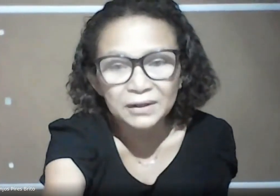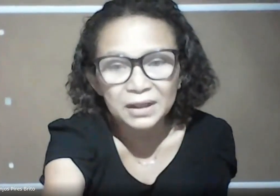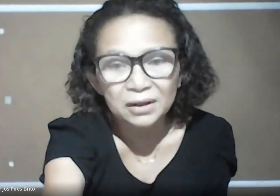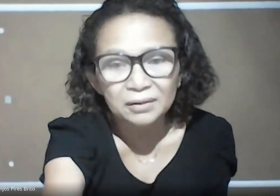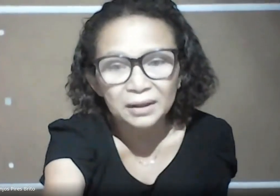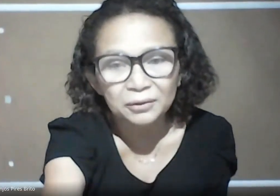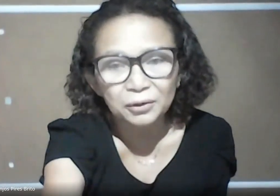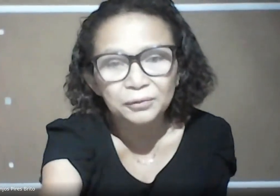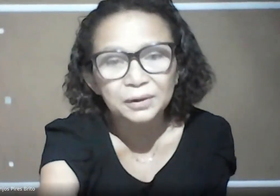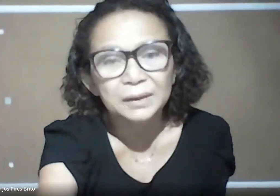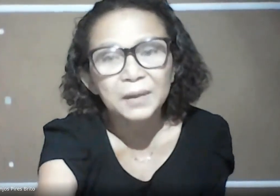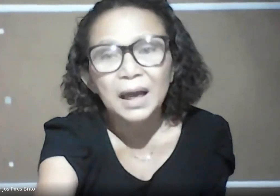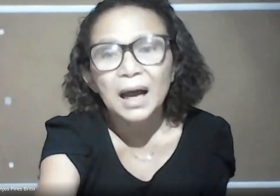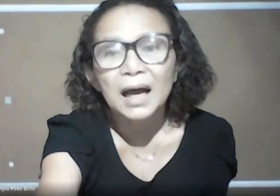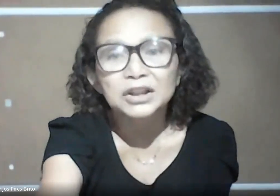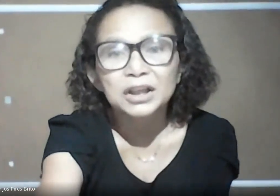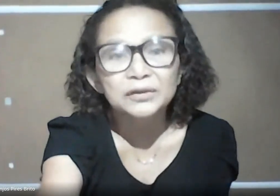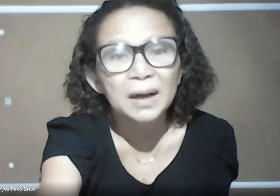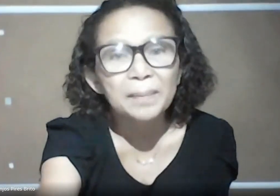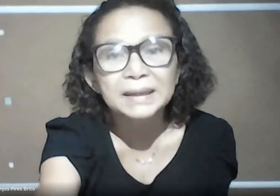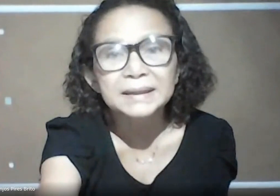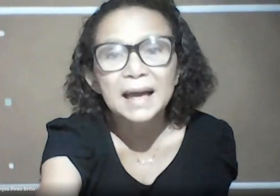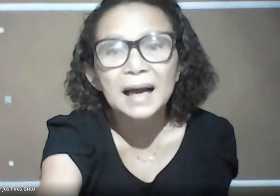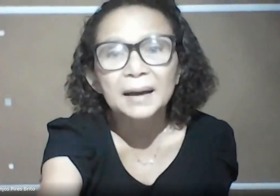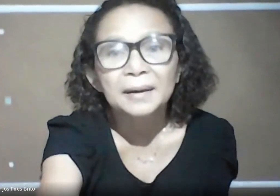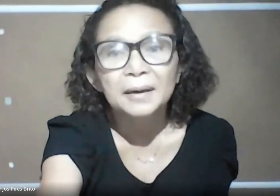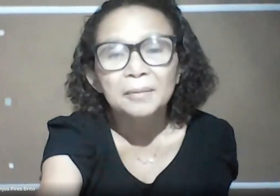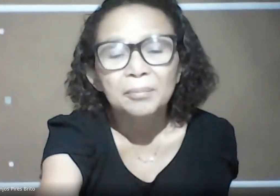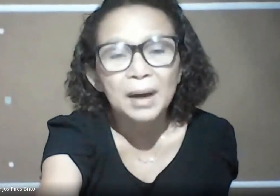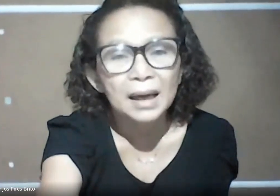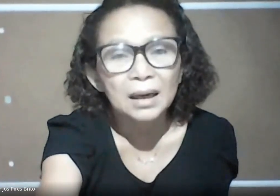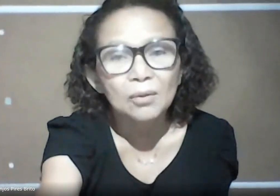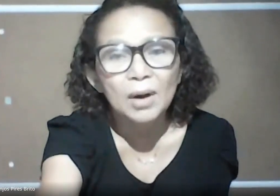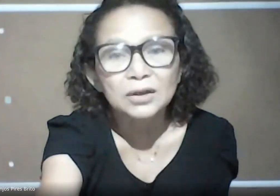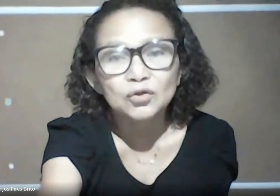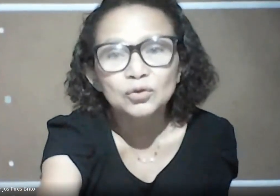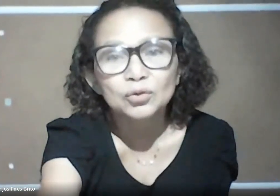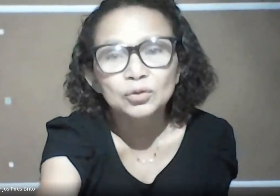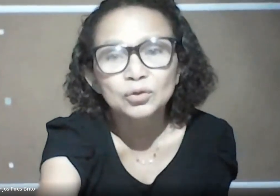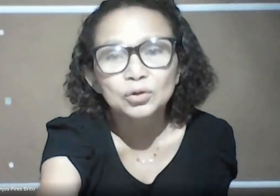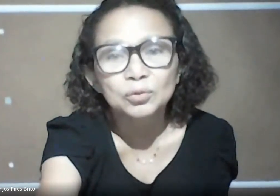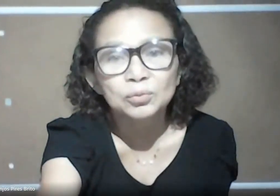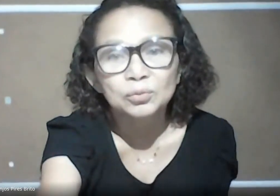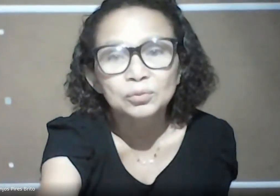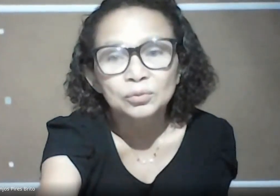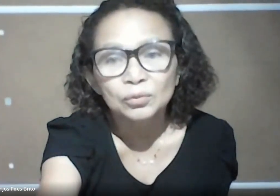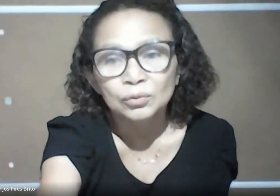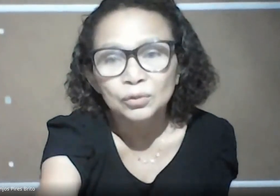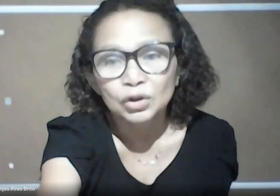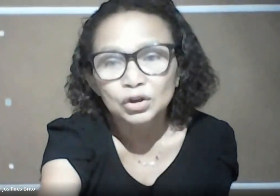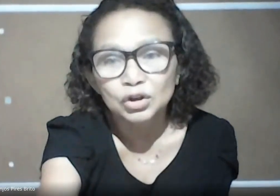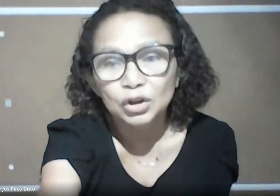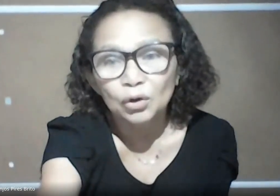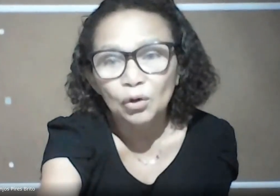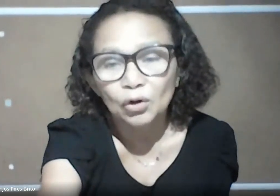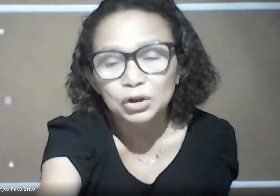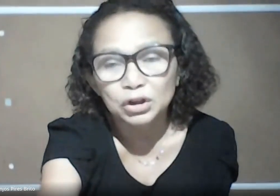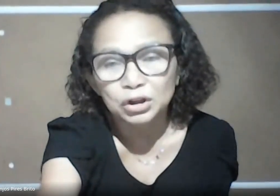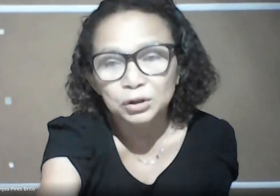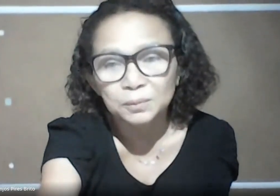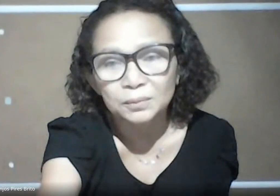Então, se vocês não têm dúvida, a gente vai passar para o assunto